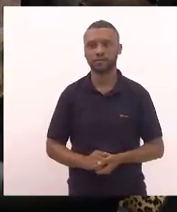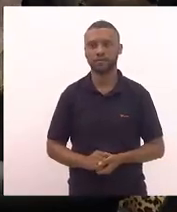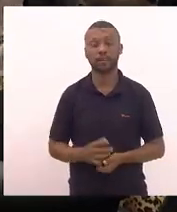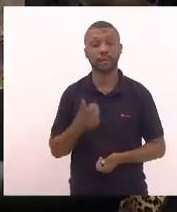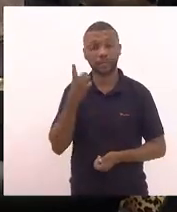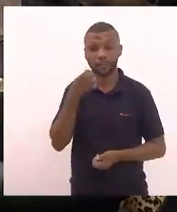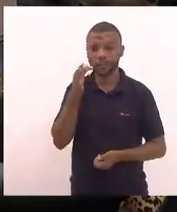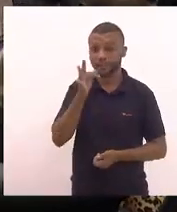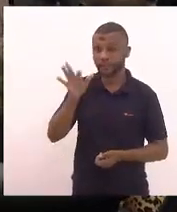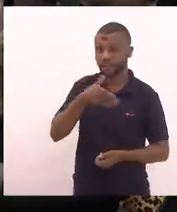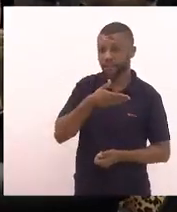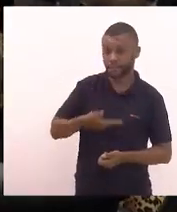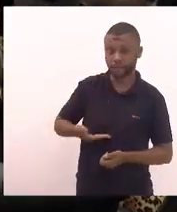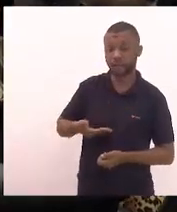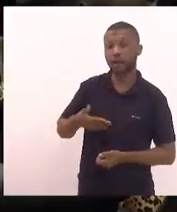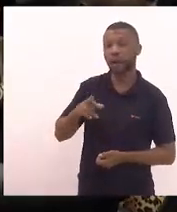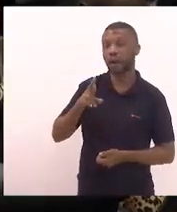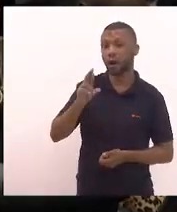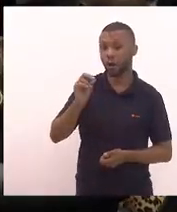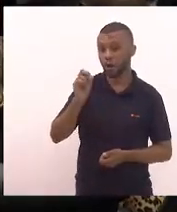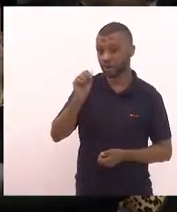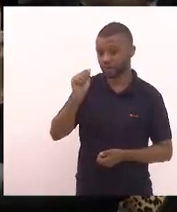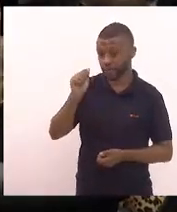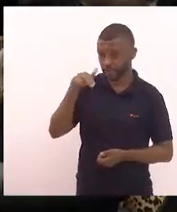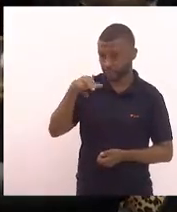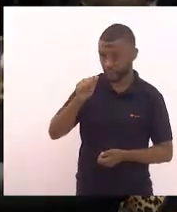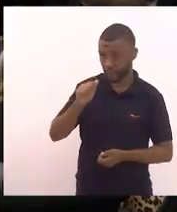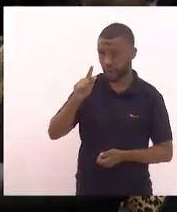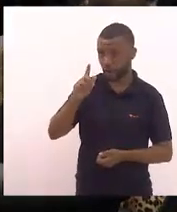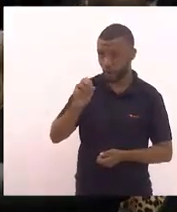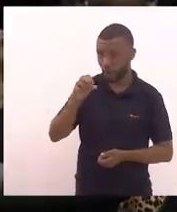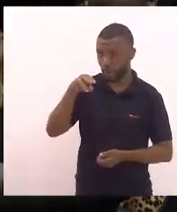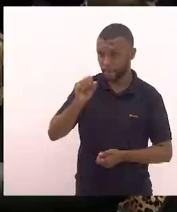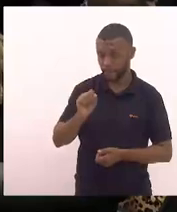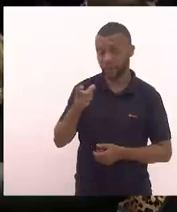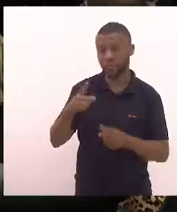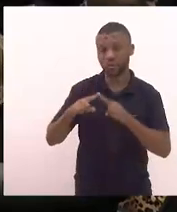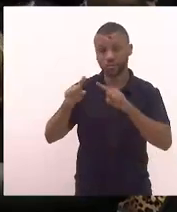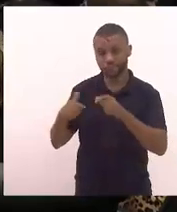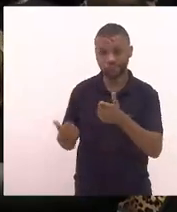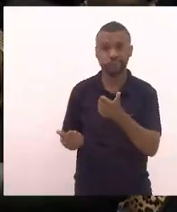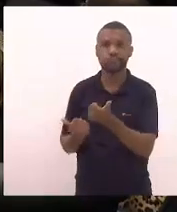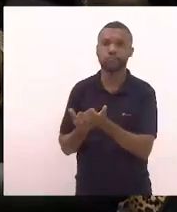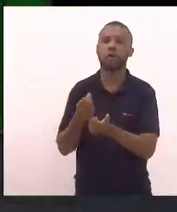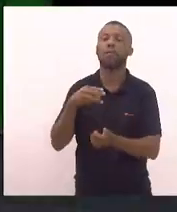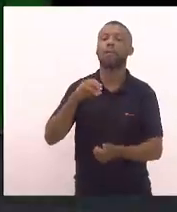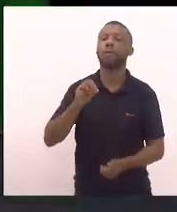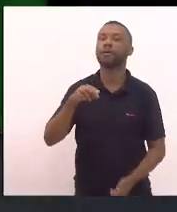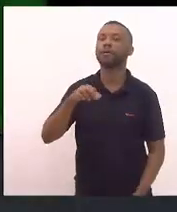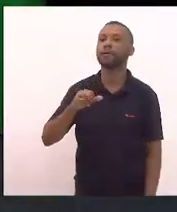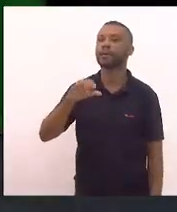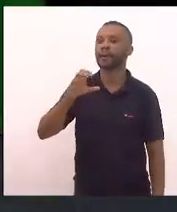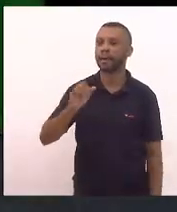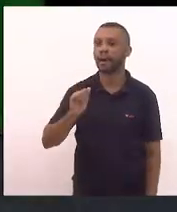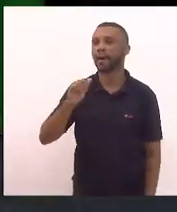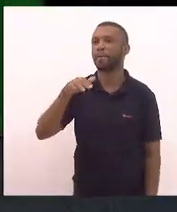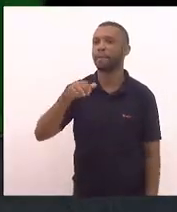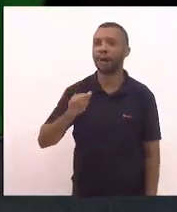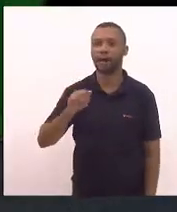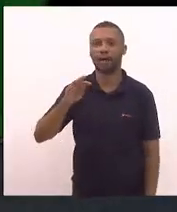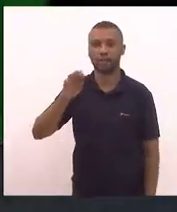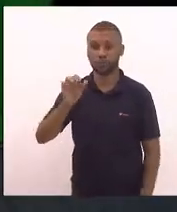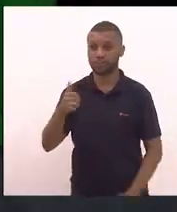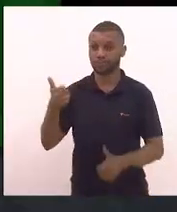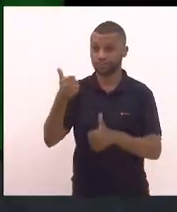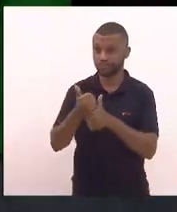Deputada Federal Rosângela Gomes, aqui representada pela sua assessora Mônica Matos. No exercício do